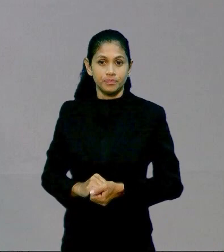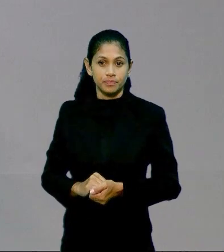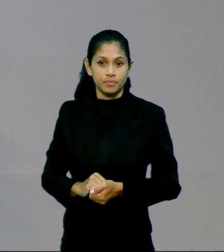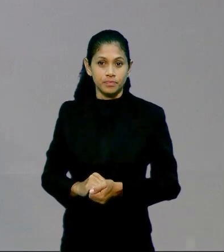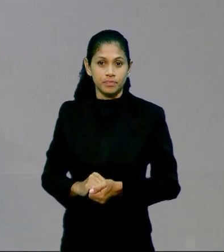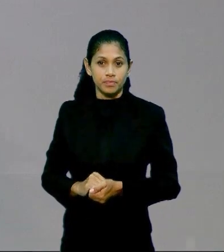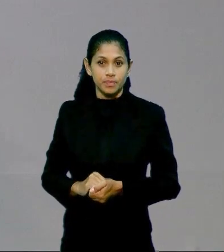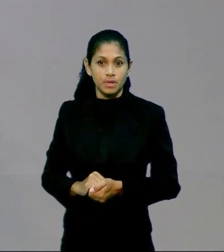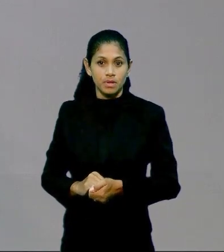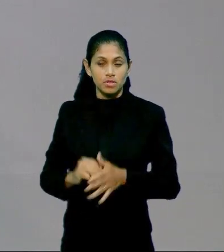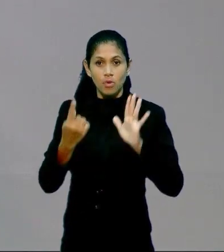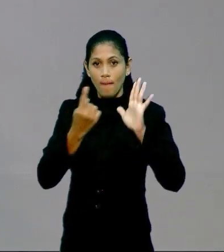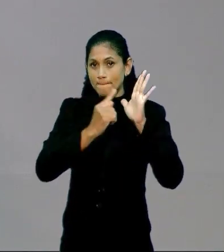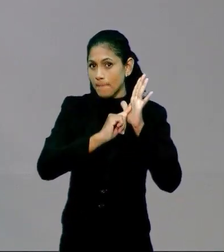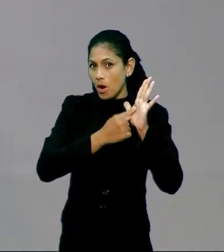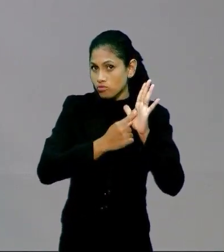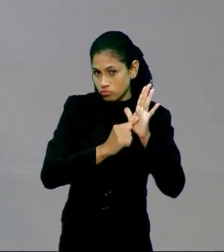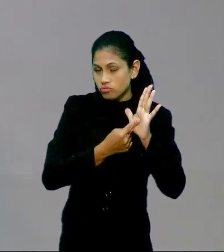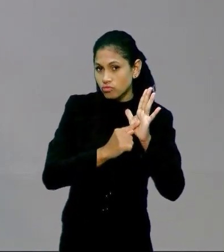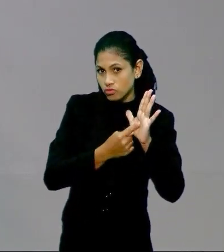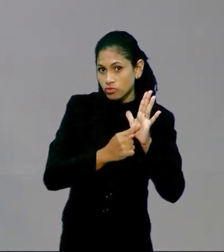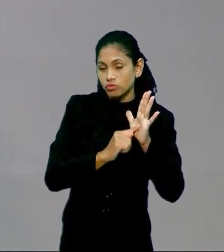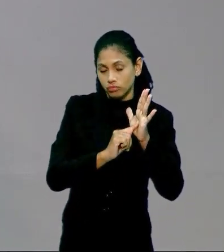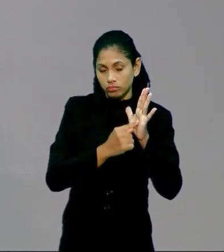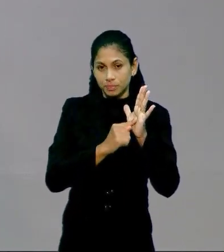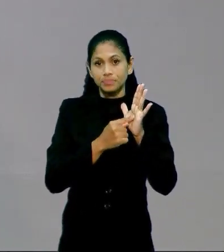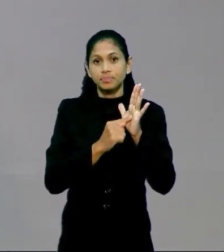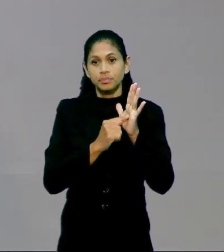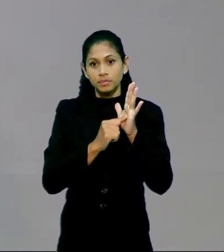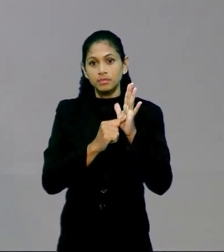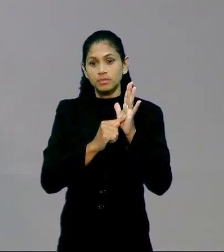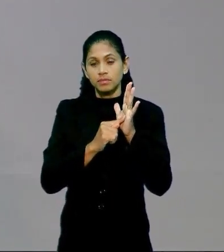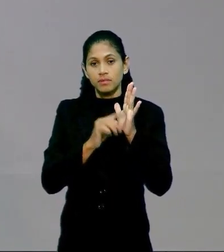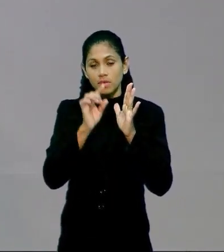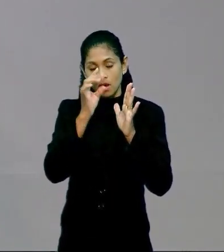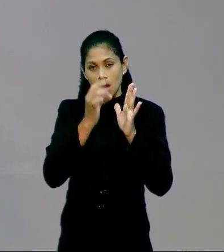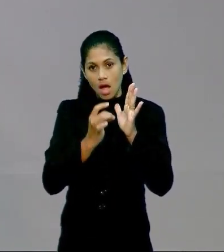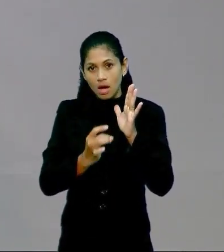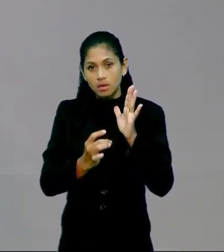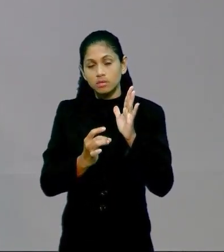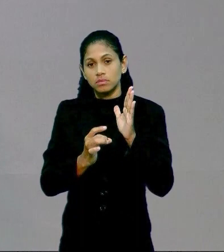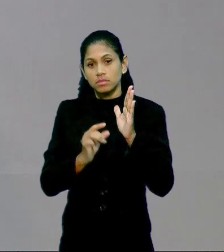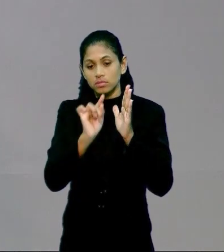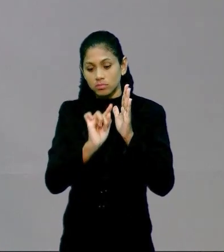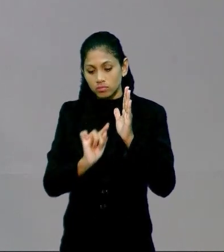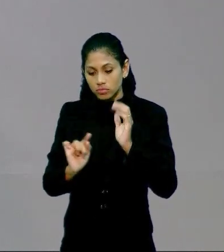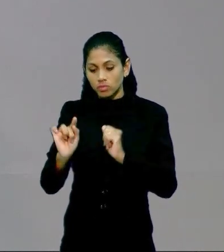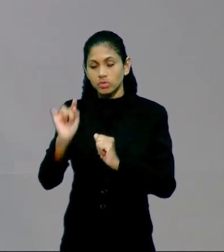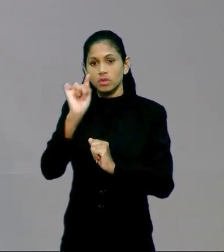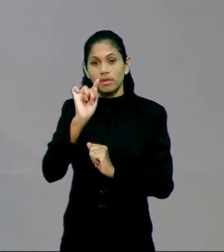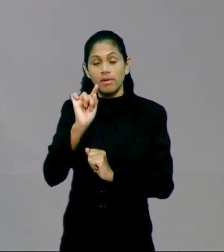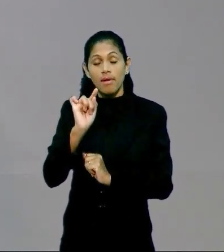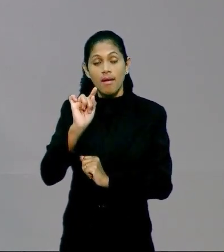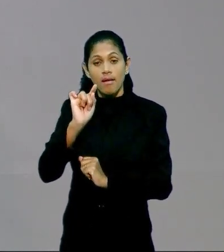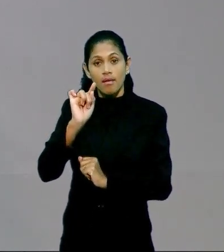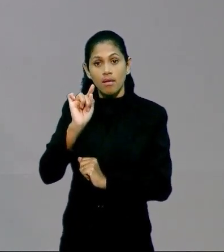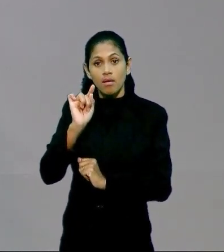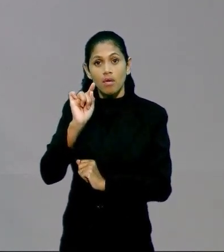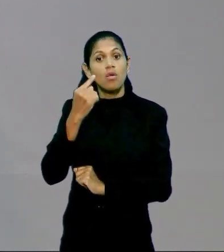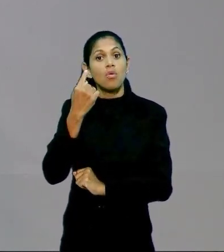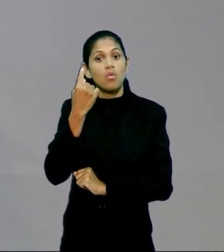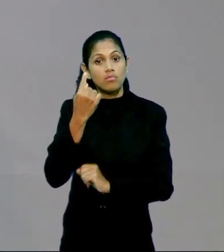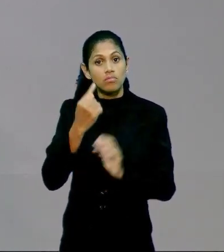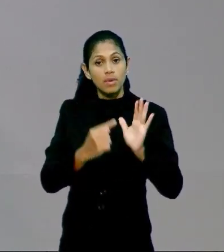círculos, se eu fosse fazer no caderno, seria pontinhos. Cada pontinho desse daí é um elétron, tá? Se tem 7 elétrons na